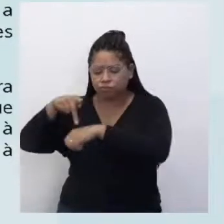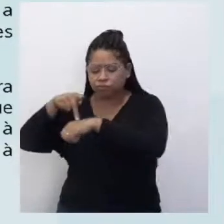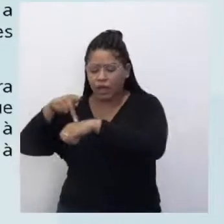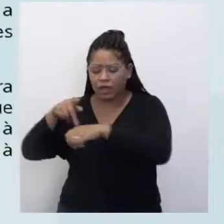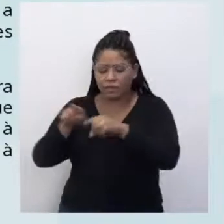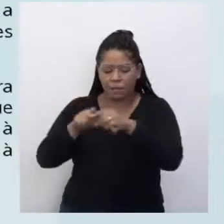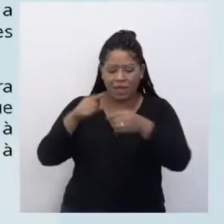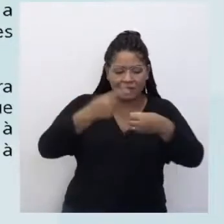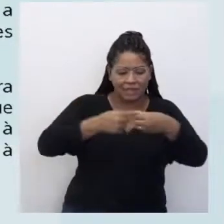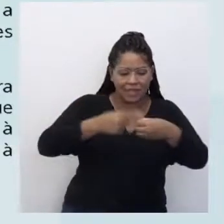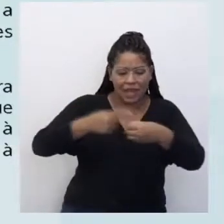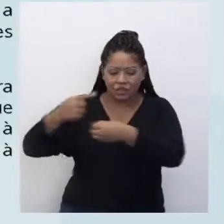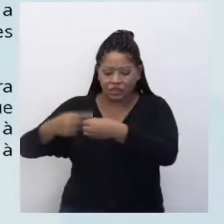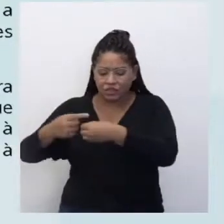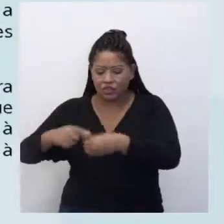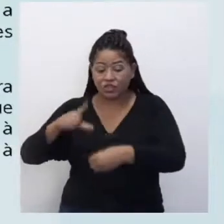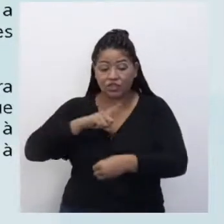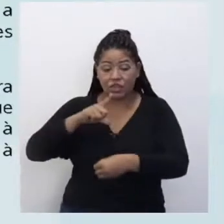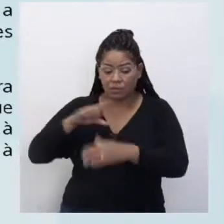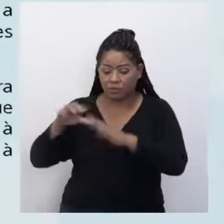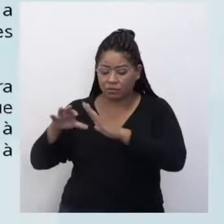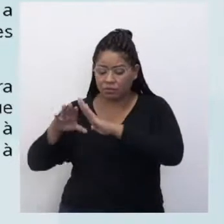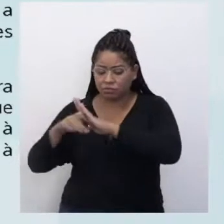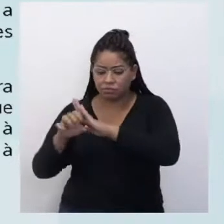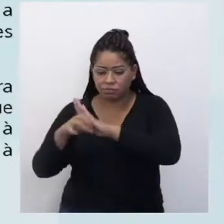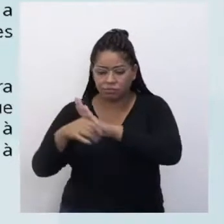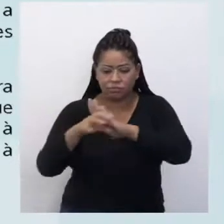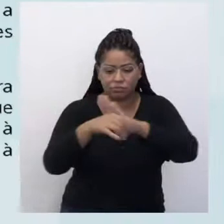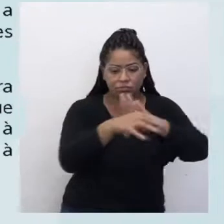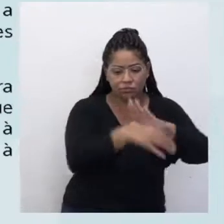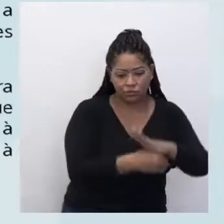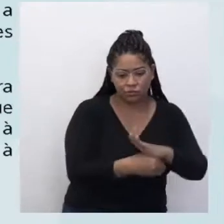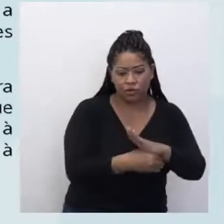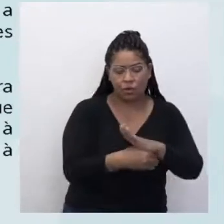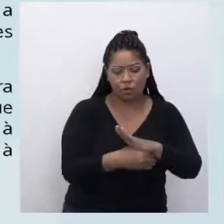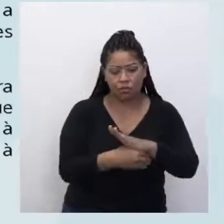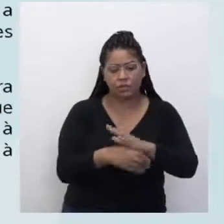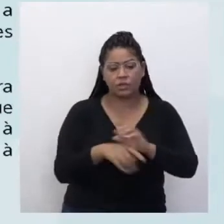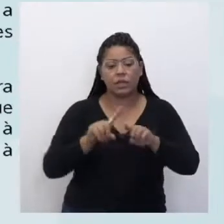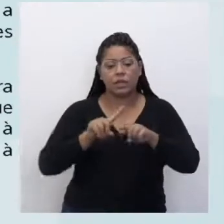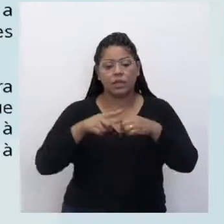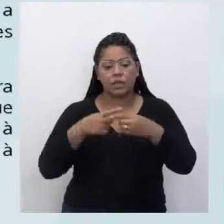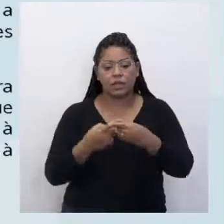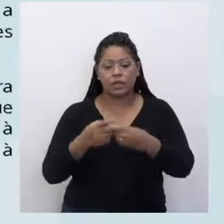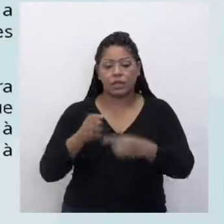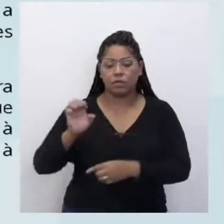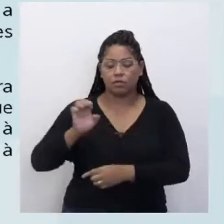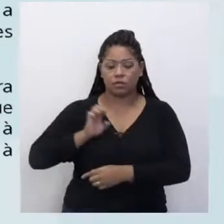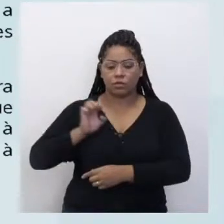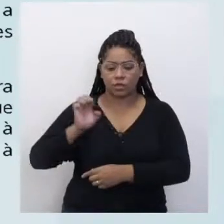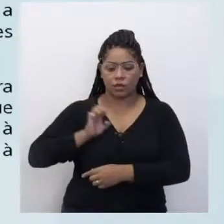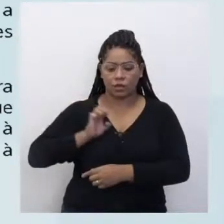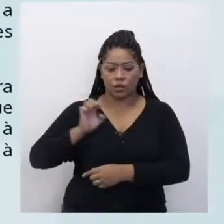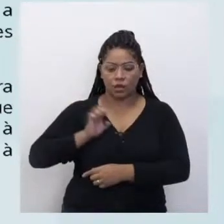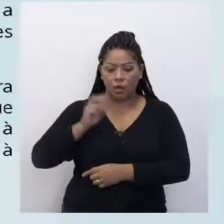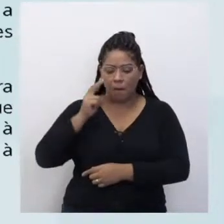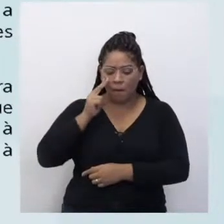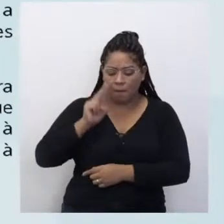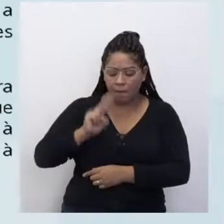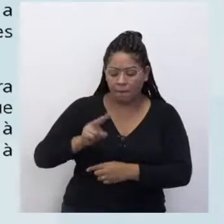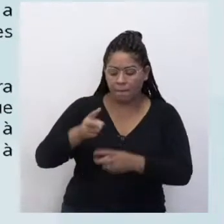aos ataques de ladrões de mercadorias. Diante dessas dificuldades, os burgueses enxergaram na figura do rei